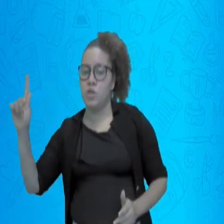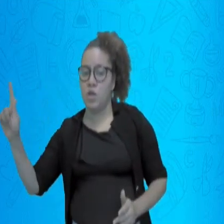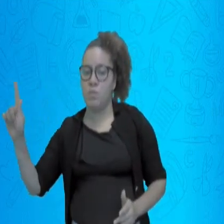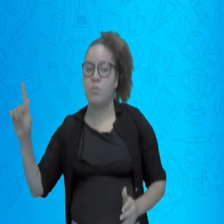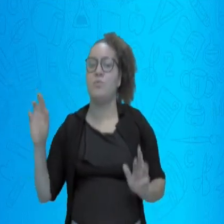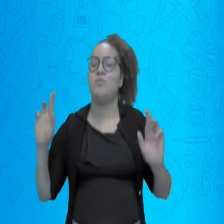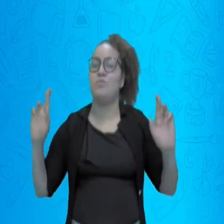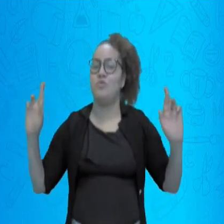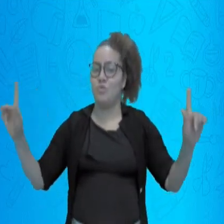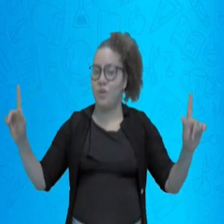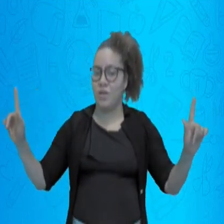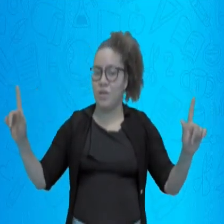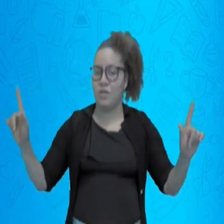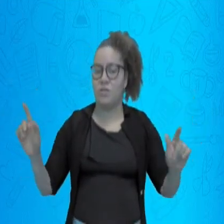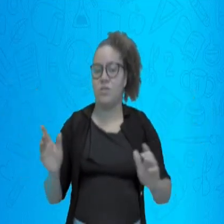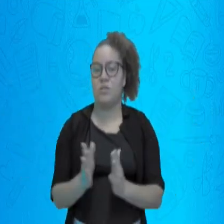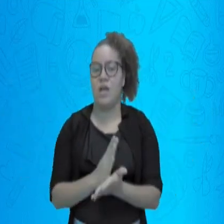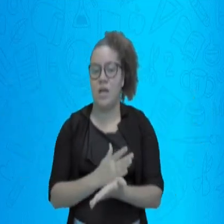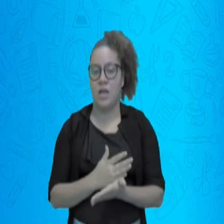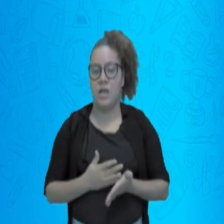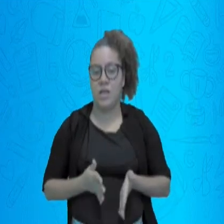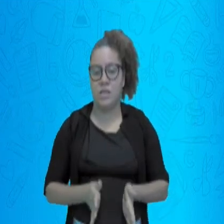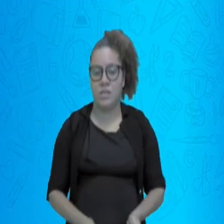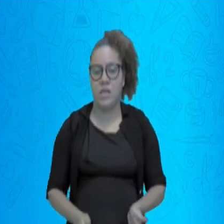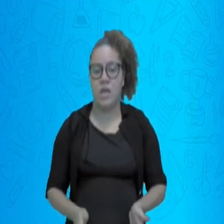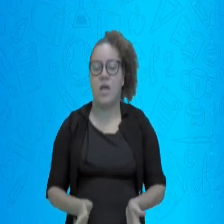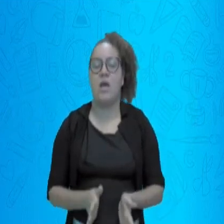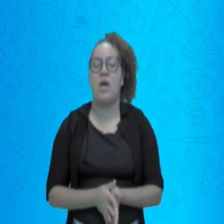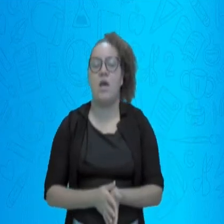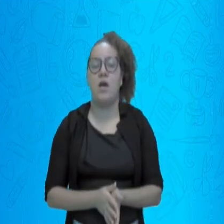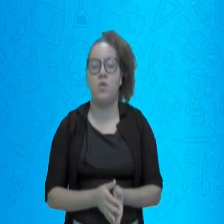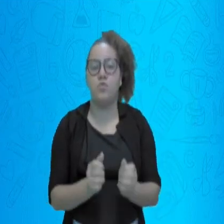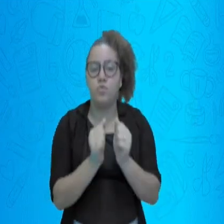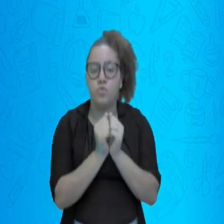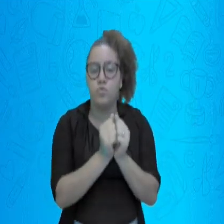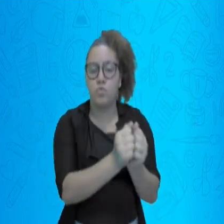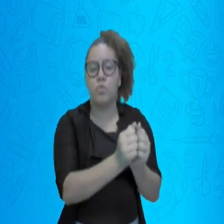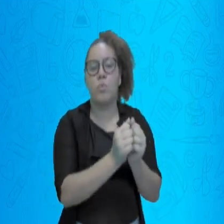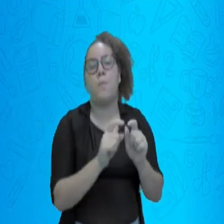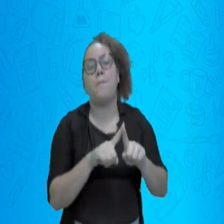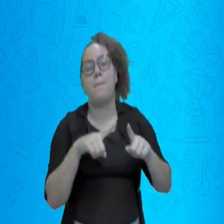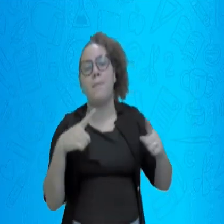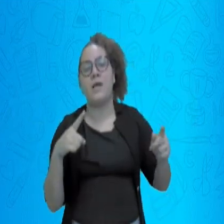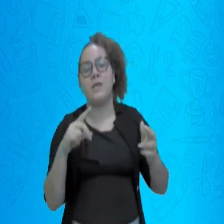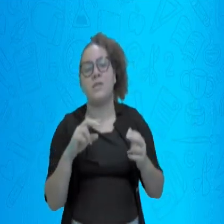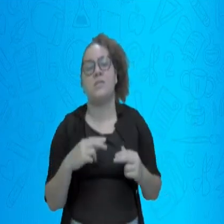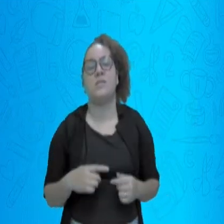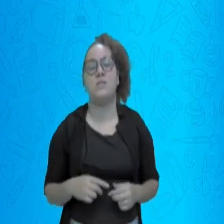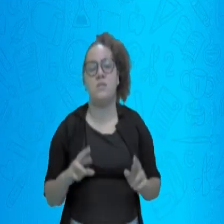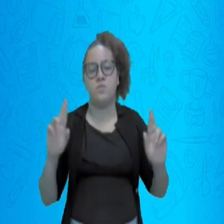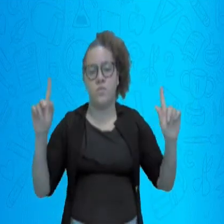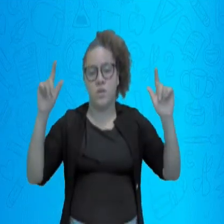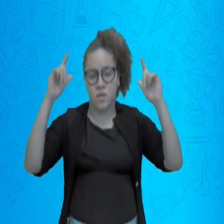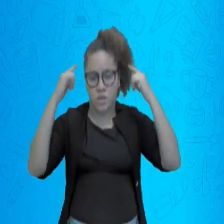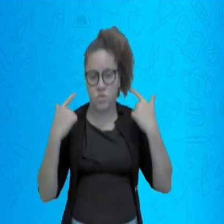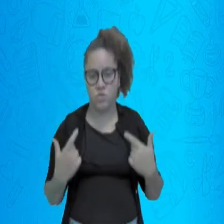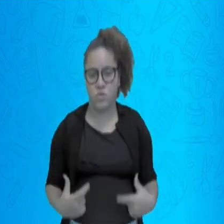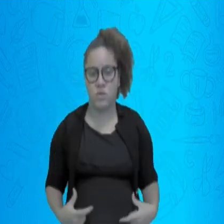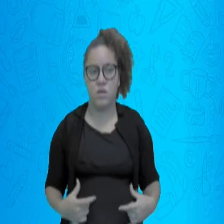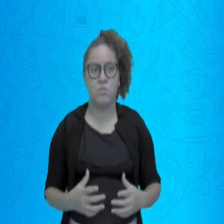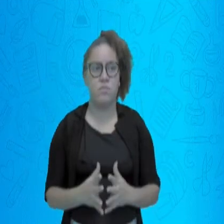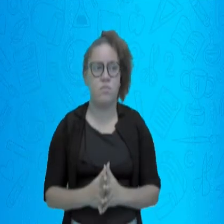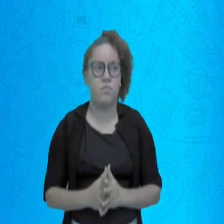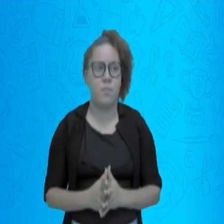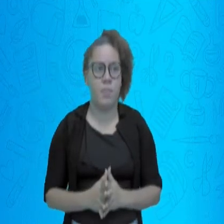são diferentes. Eles nasceram no mesmo dia, na mesma hora, mas eles são diferentes fisicamente. Às vezes nós temos